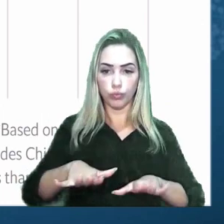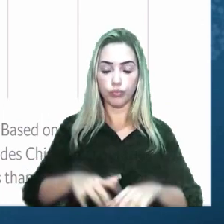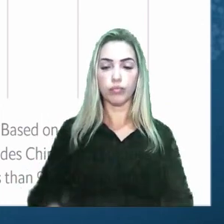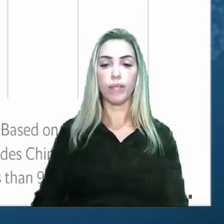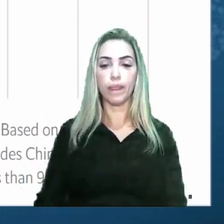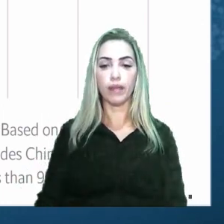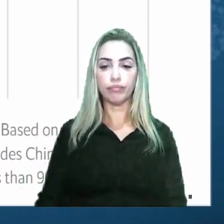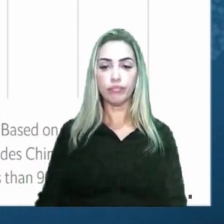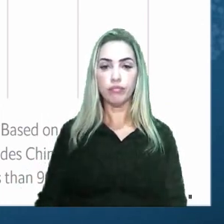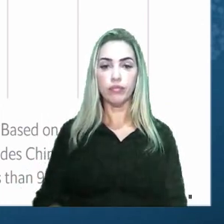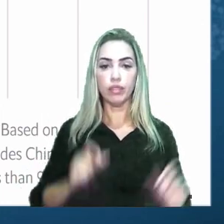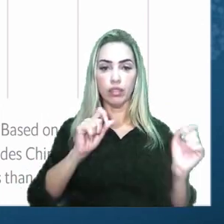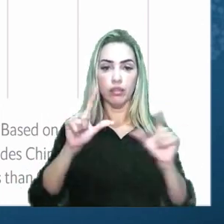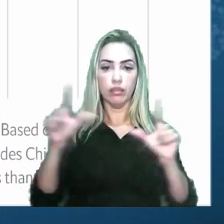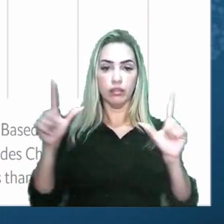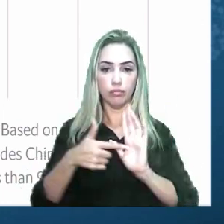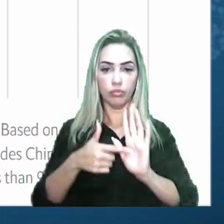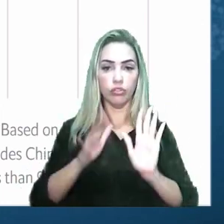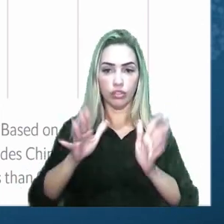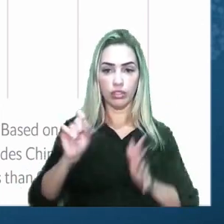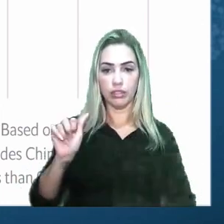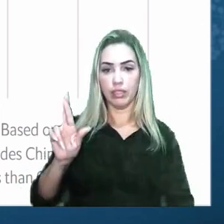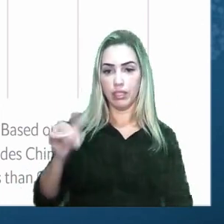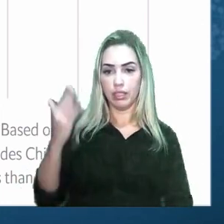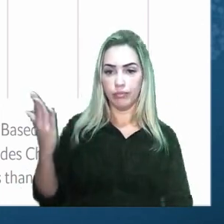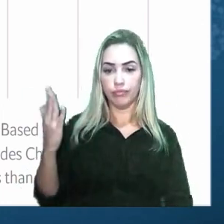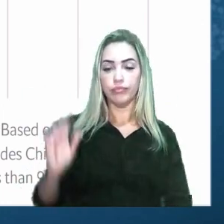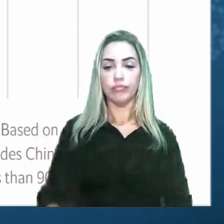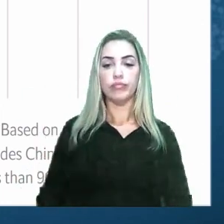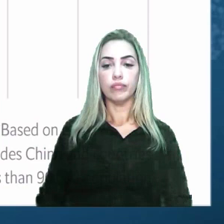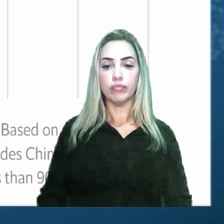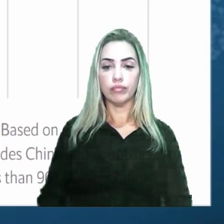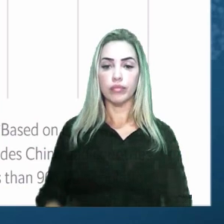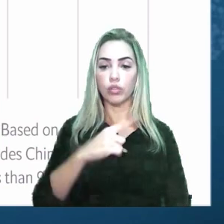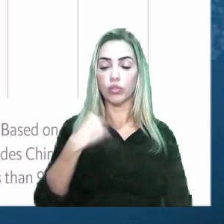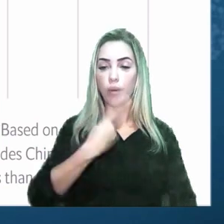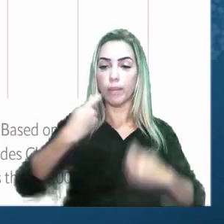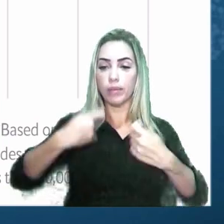Esse slide foi mostrado pela doutora Sarah Gilbert. Mais uma vez, nós temos que avaliar a